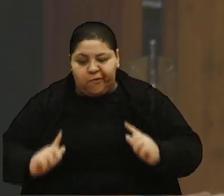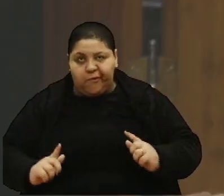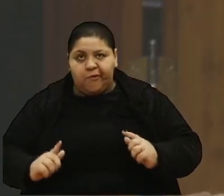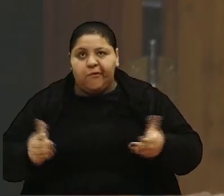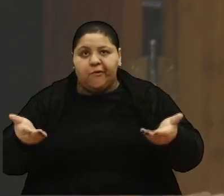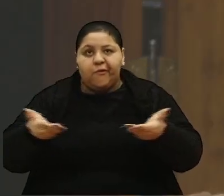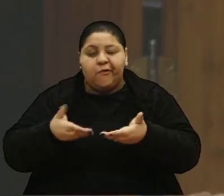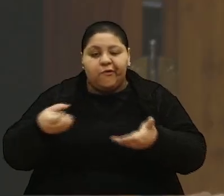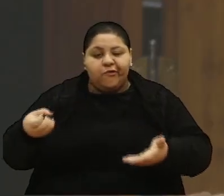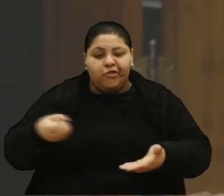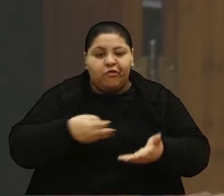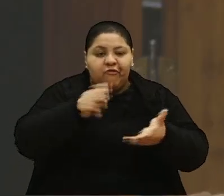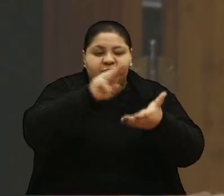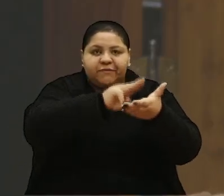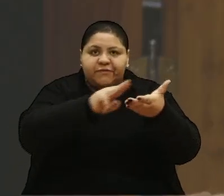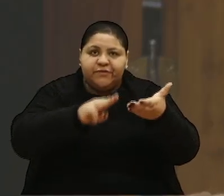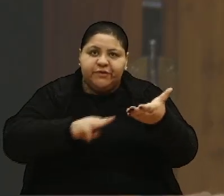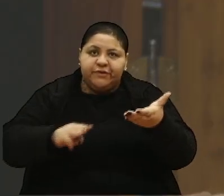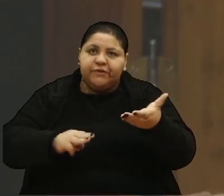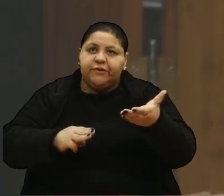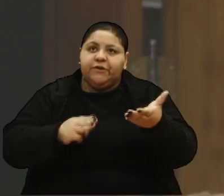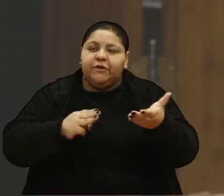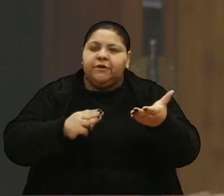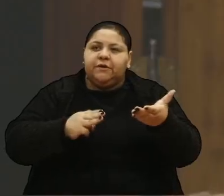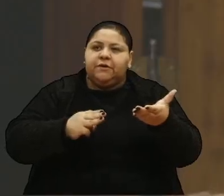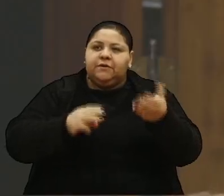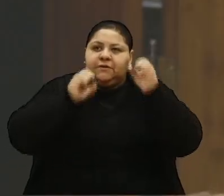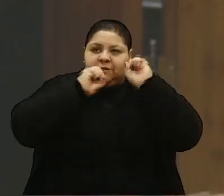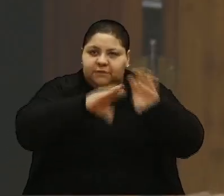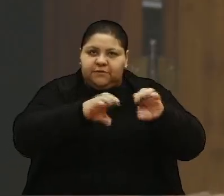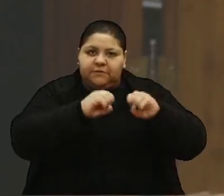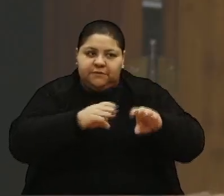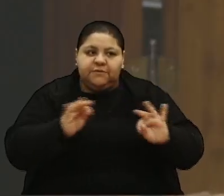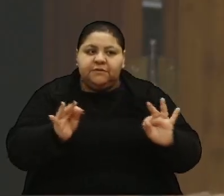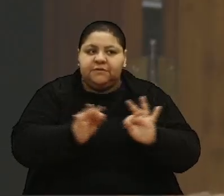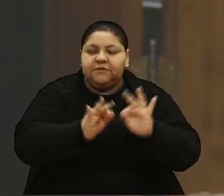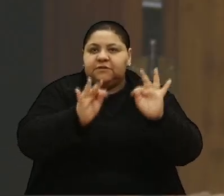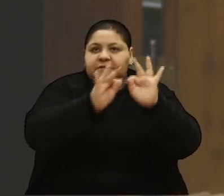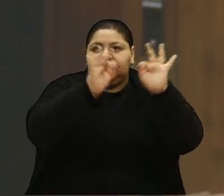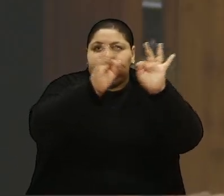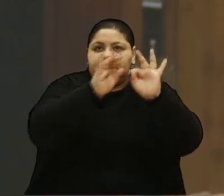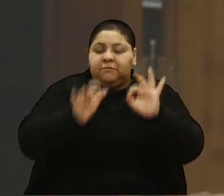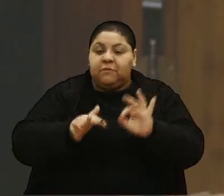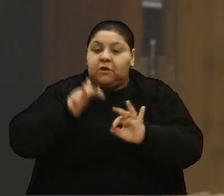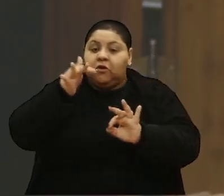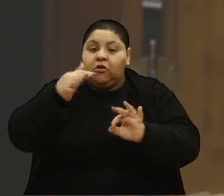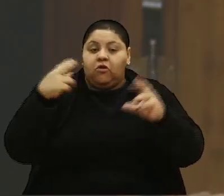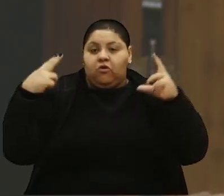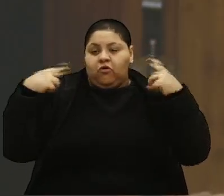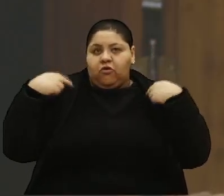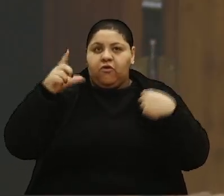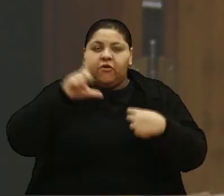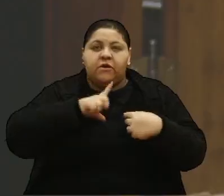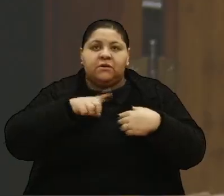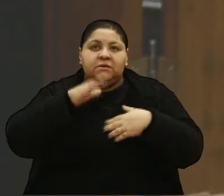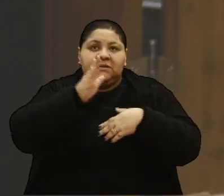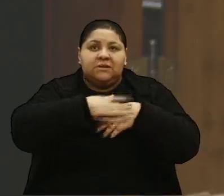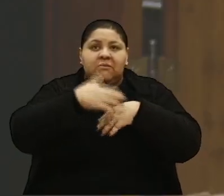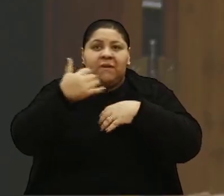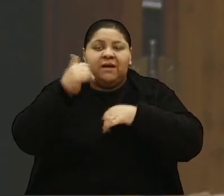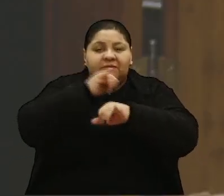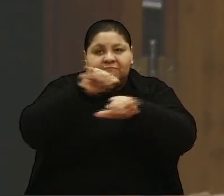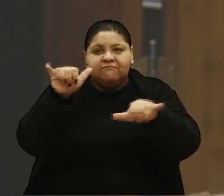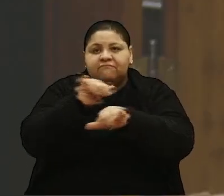trazendo novas metodologias, didáticas, tecnologias para que os futuros condutores tenham mais